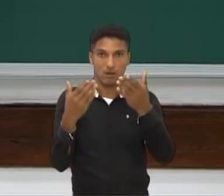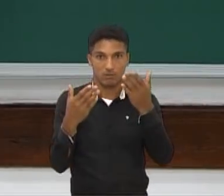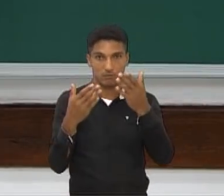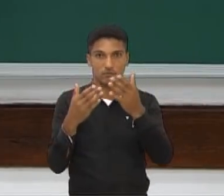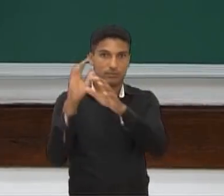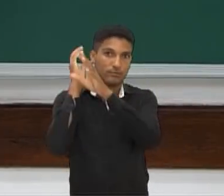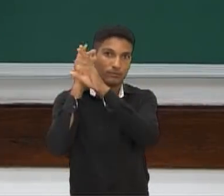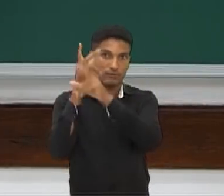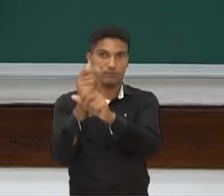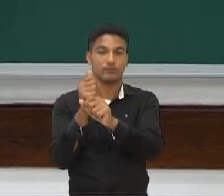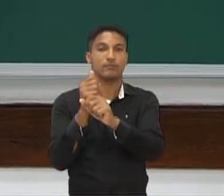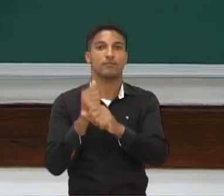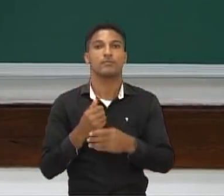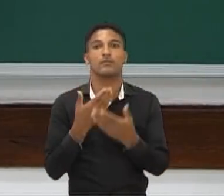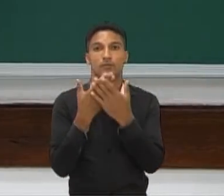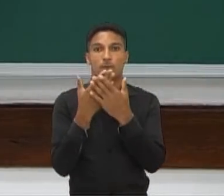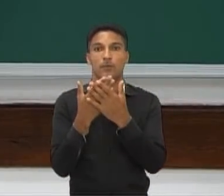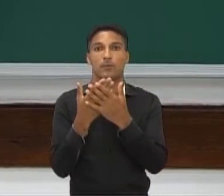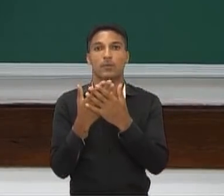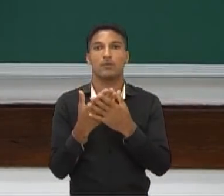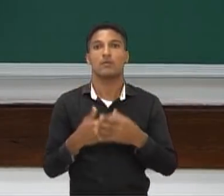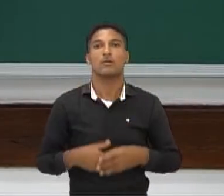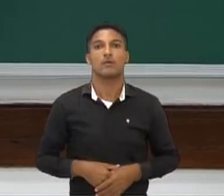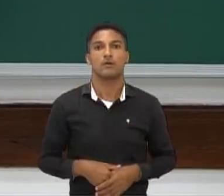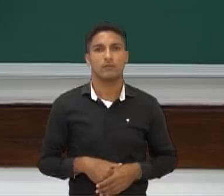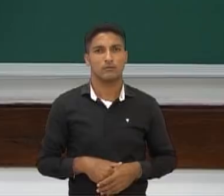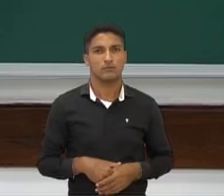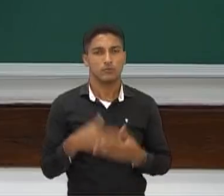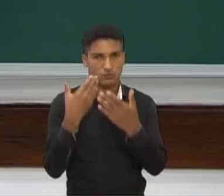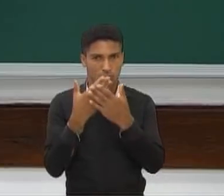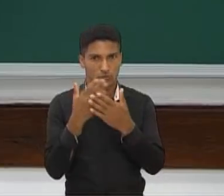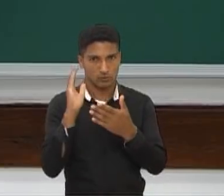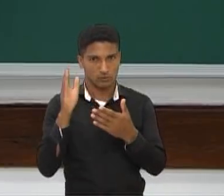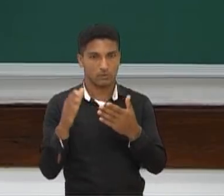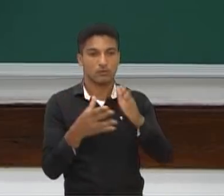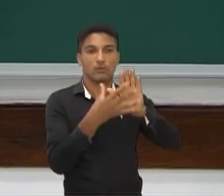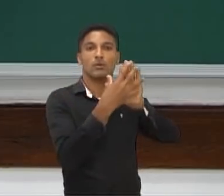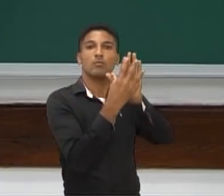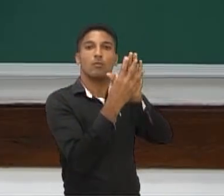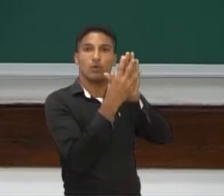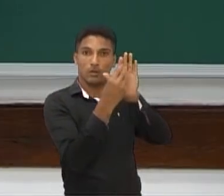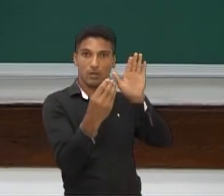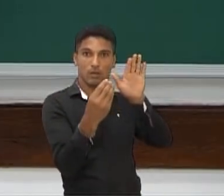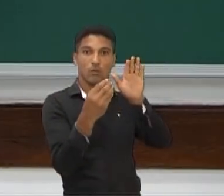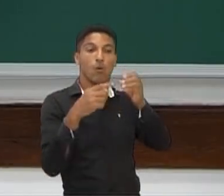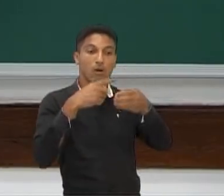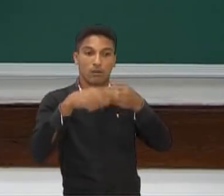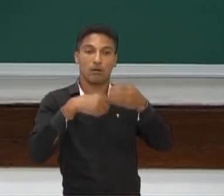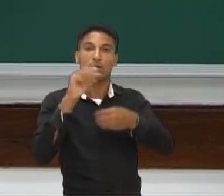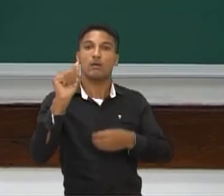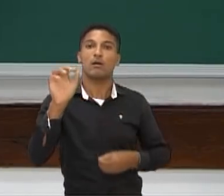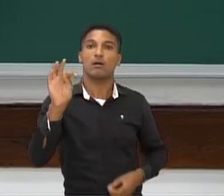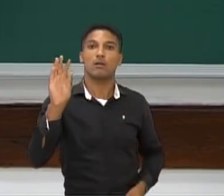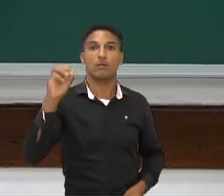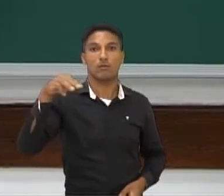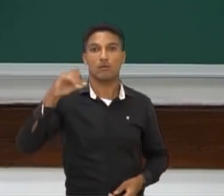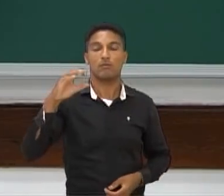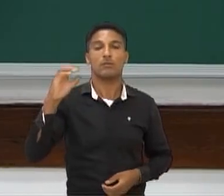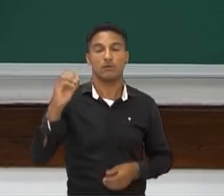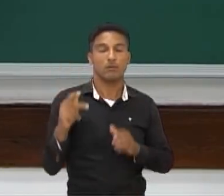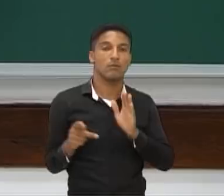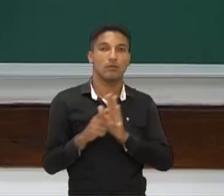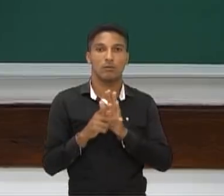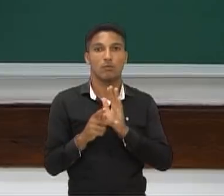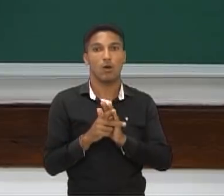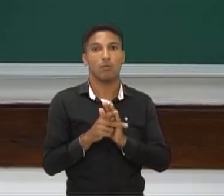vimos nessa aula. Nós vimos o modelo proposto pelos filósofos, né? Ali surgiu a ideia do átomo, a palavra